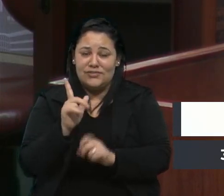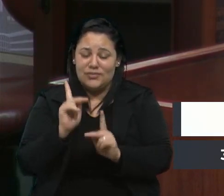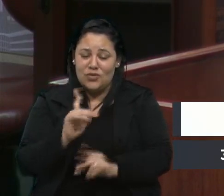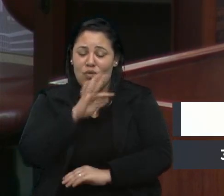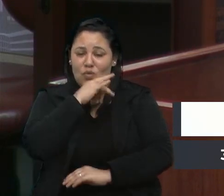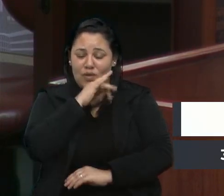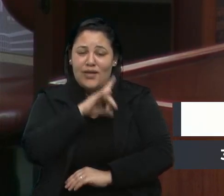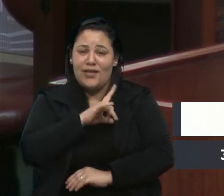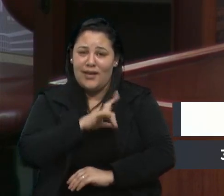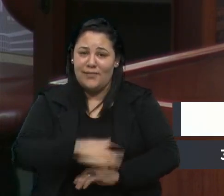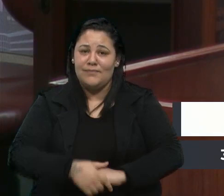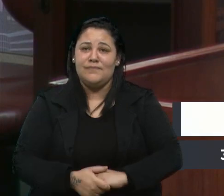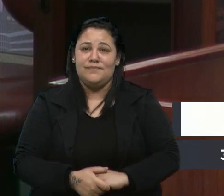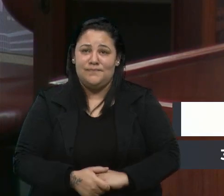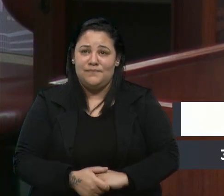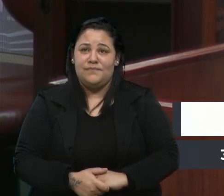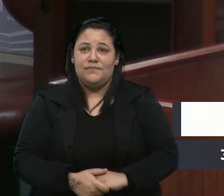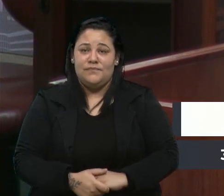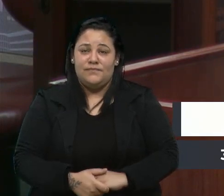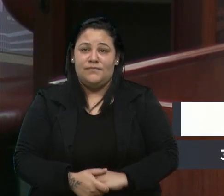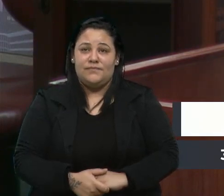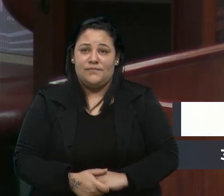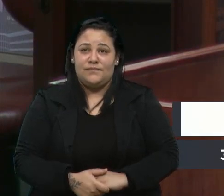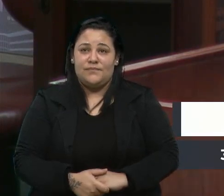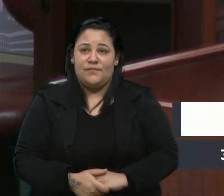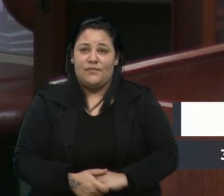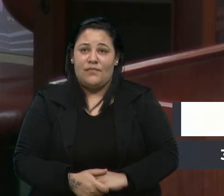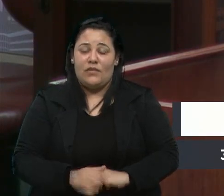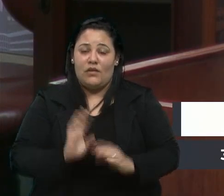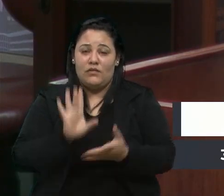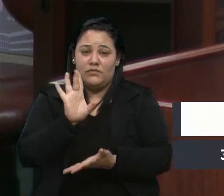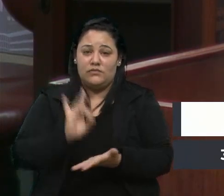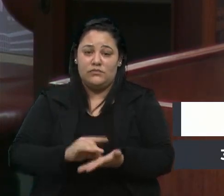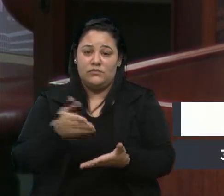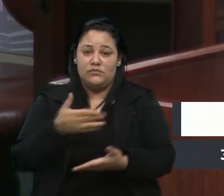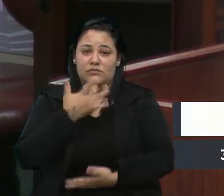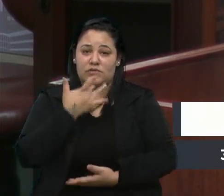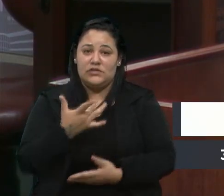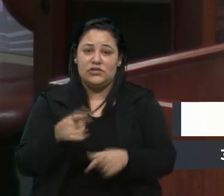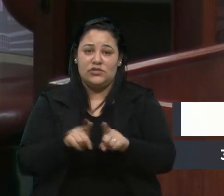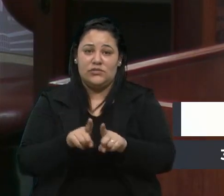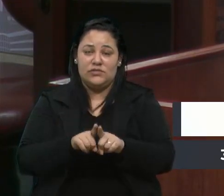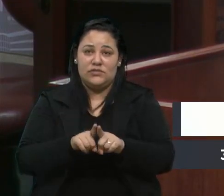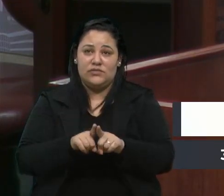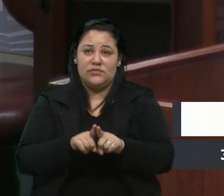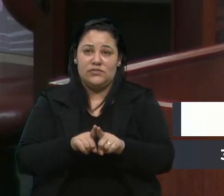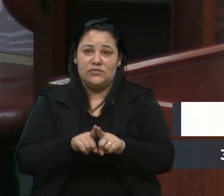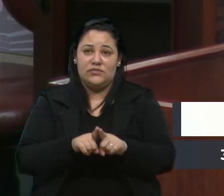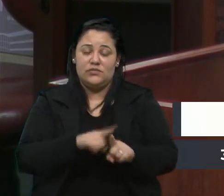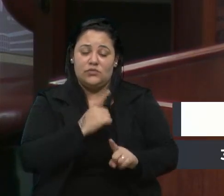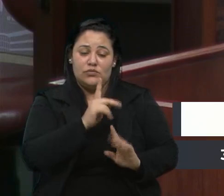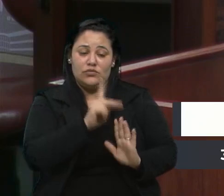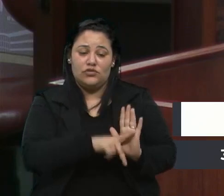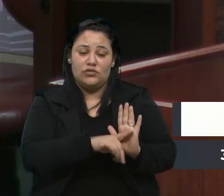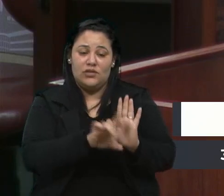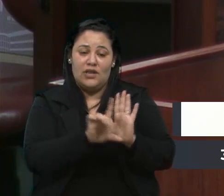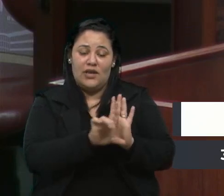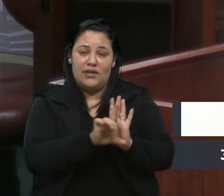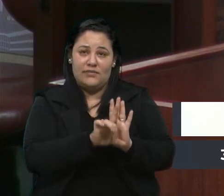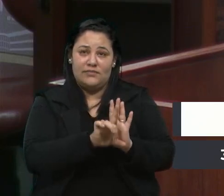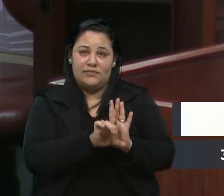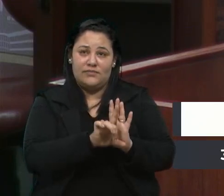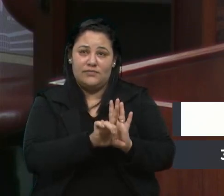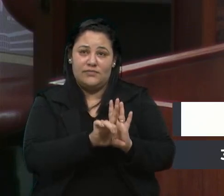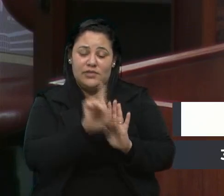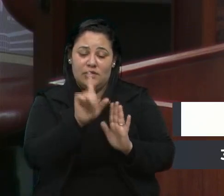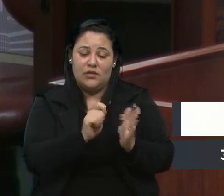de passar aqui a partezinha, se der tempo, nós estamos protocolando hoje à tarde um projeto de lei onde fica obrigado